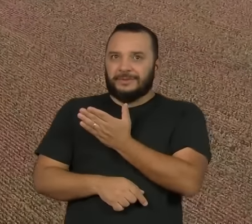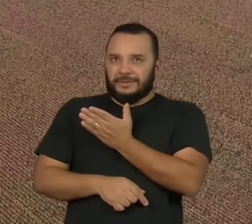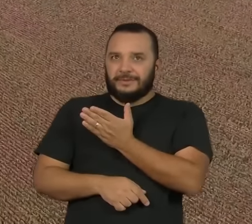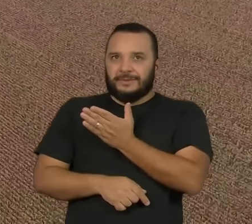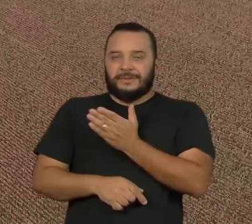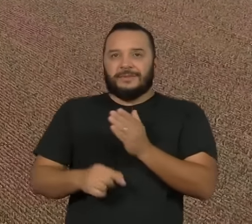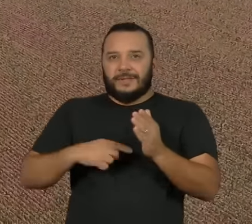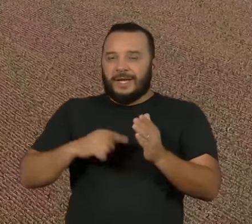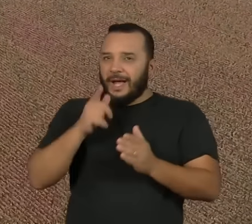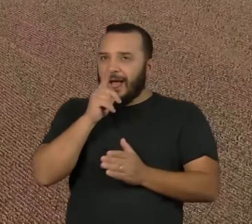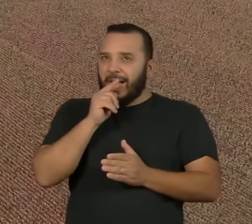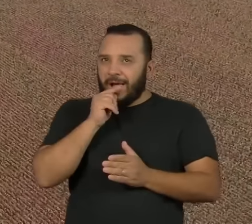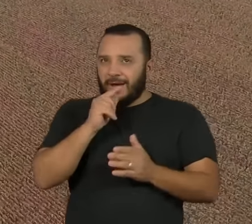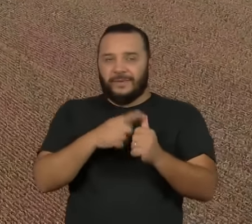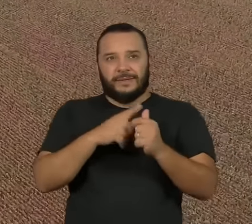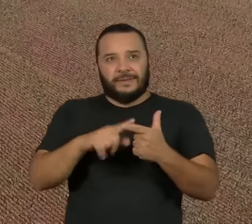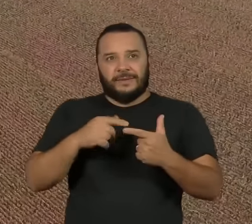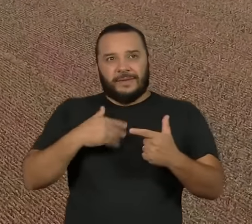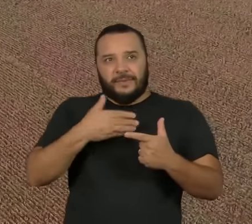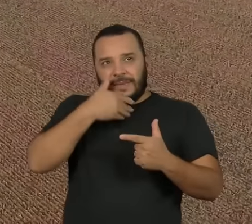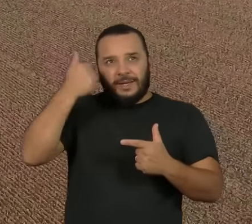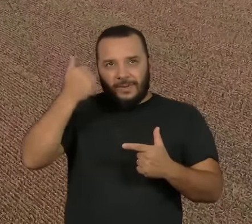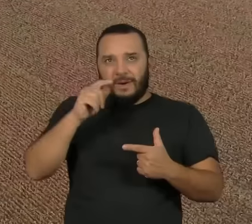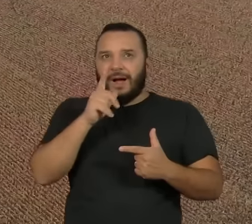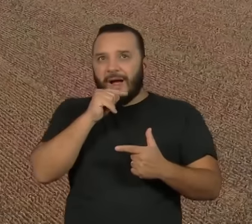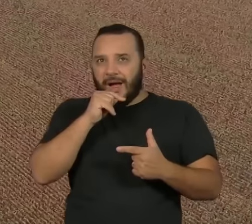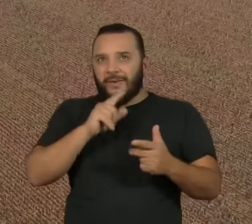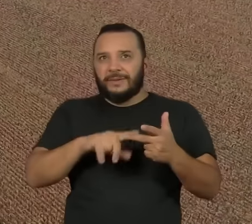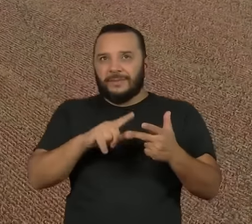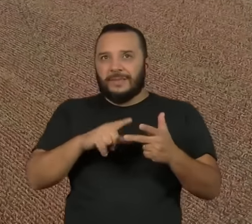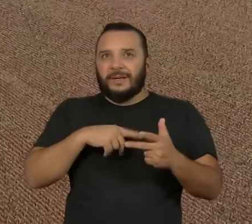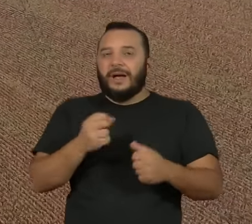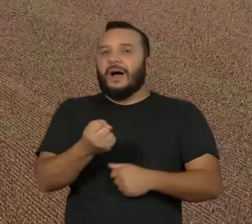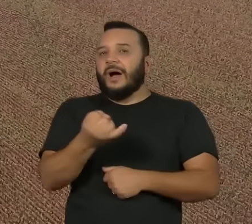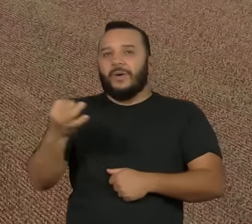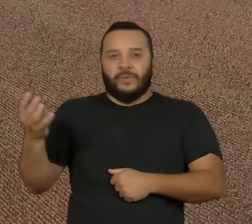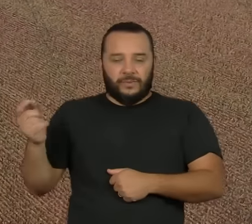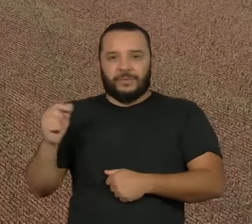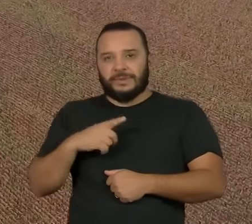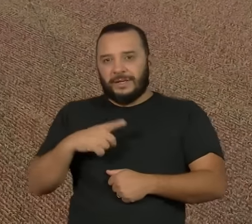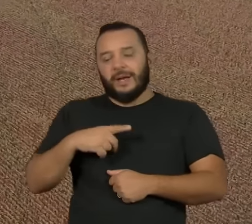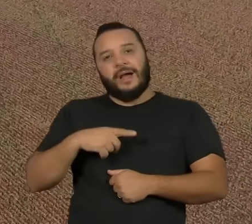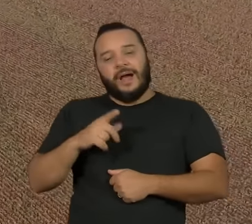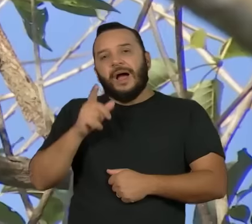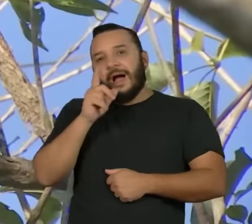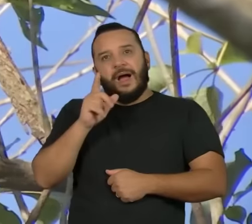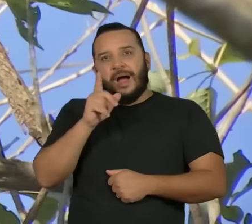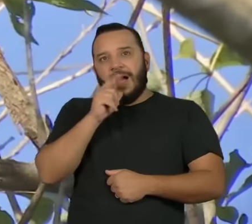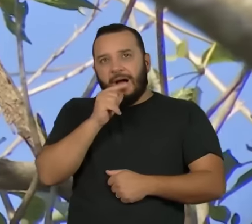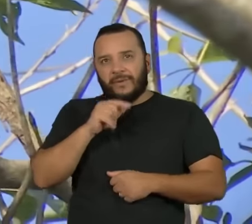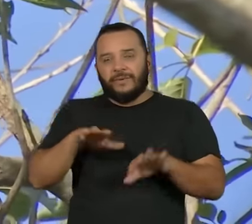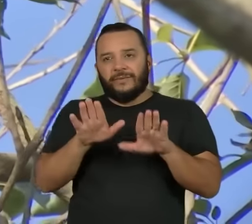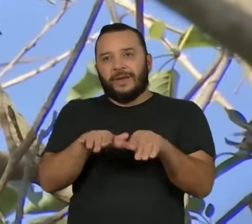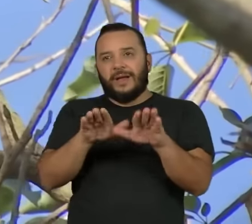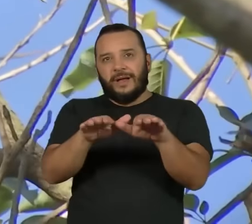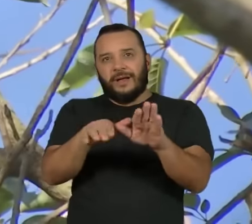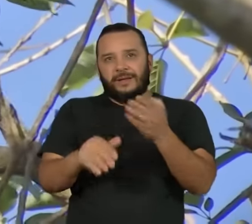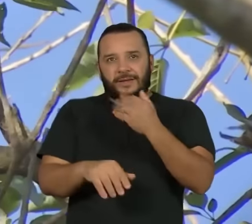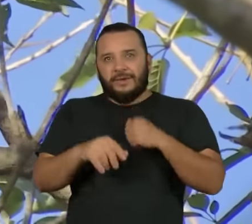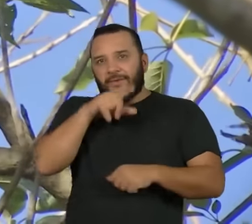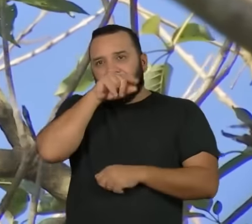freático, aí melhoram as condições de fornecimento de água e até de alguns mananciais que para as cidades. Com a presença de aves, muitas frutíferas estão ali